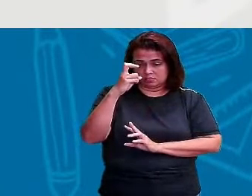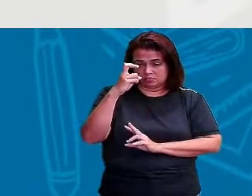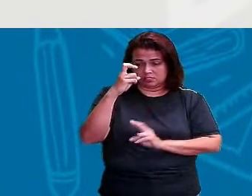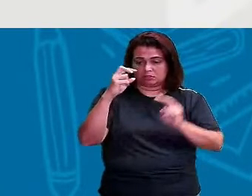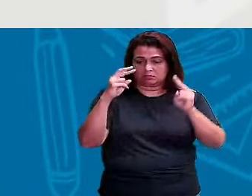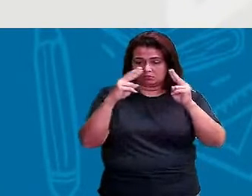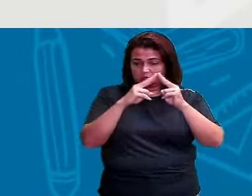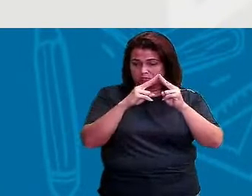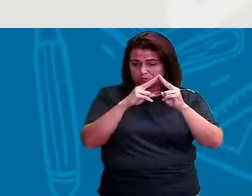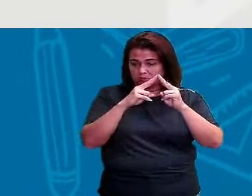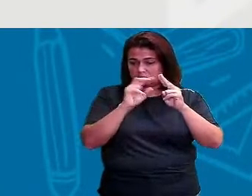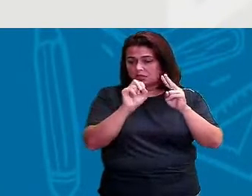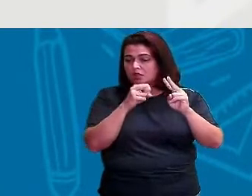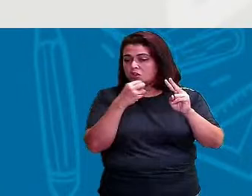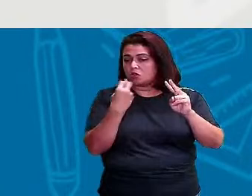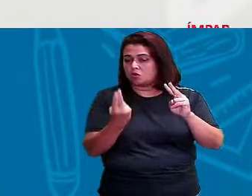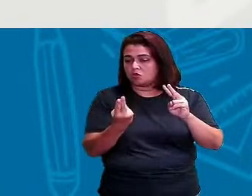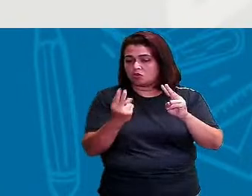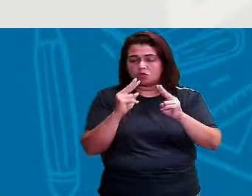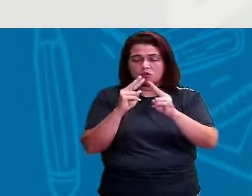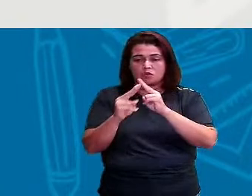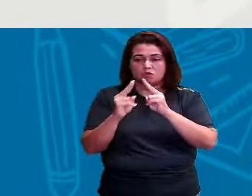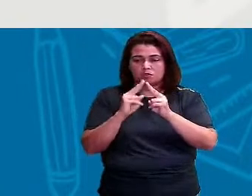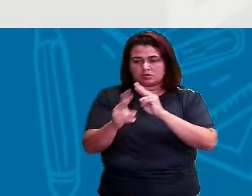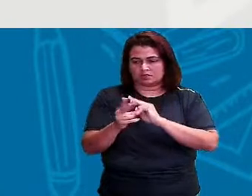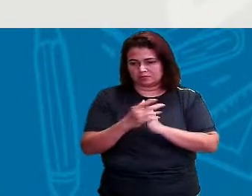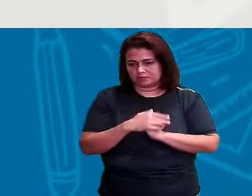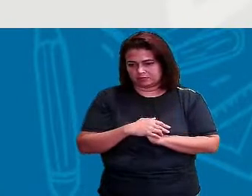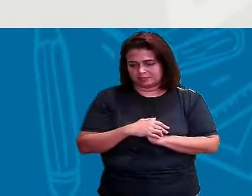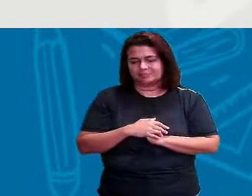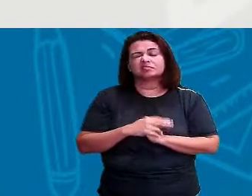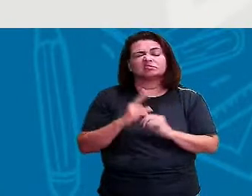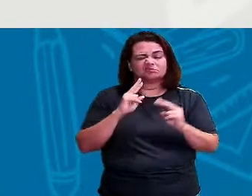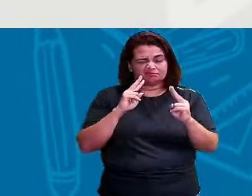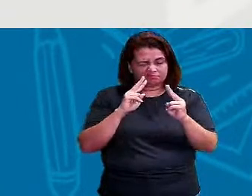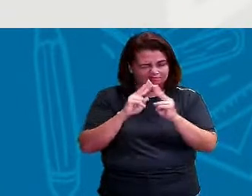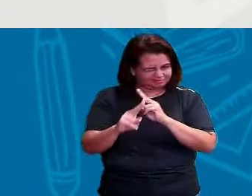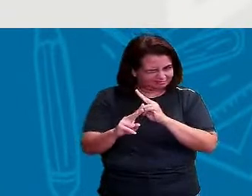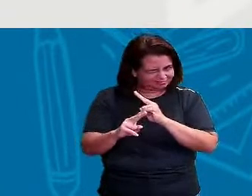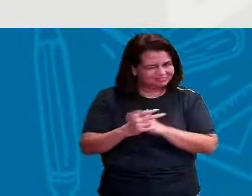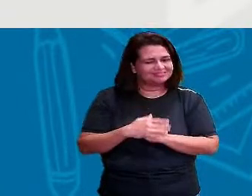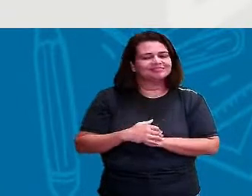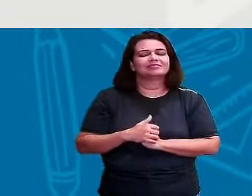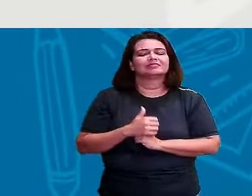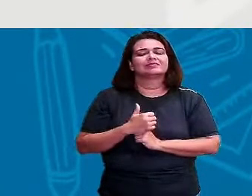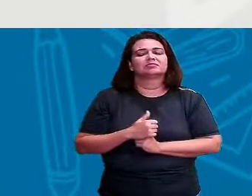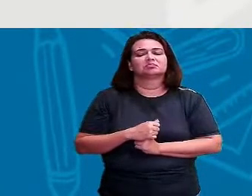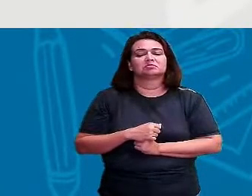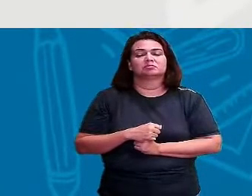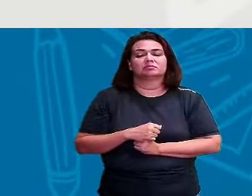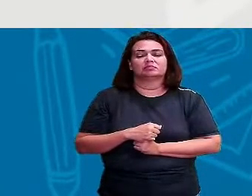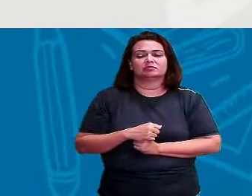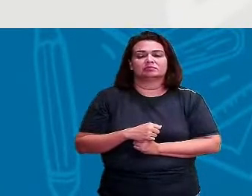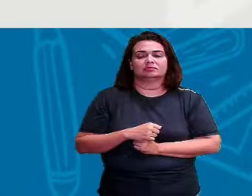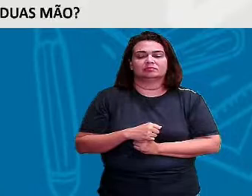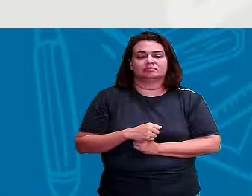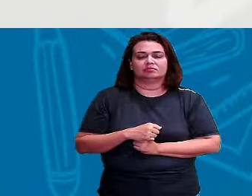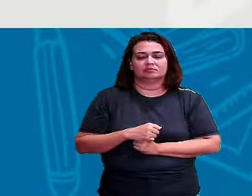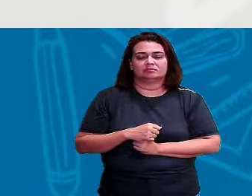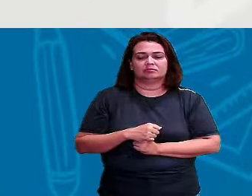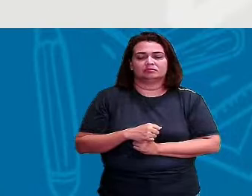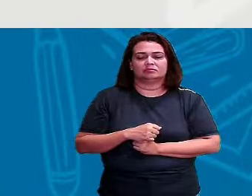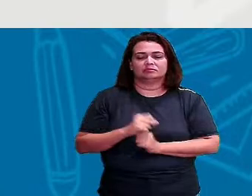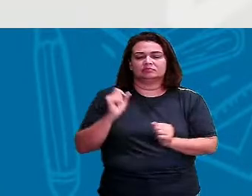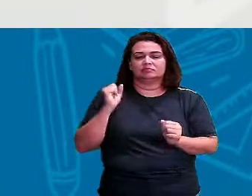ou ímpar. E vai ser o quê? Ímpar, né, gente? Porque 5 é ímpar. Agora, preste